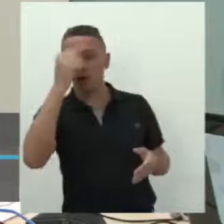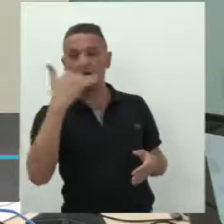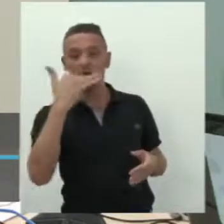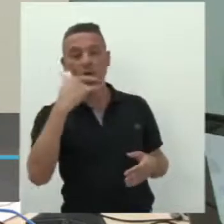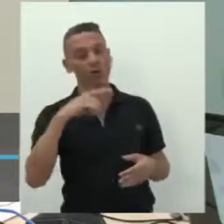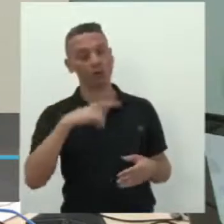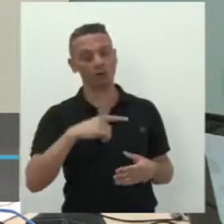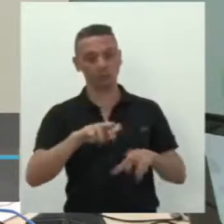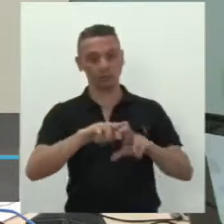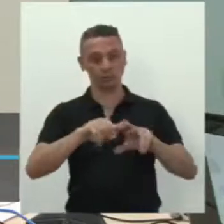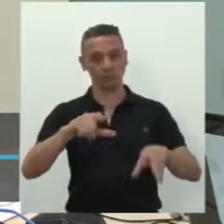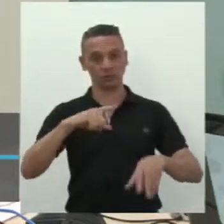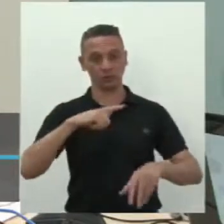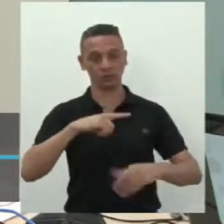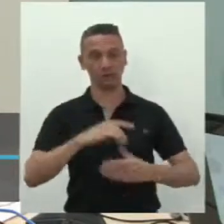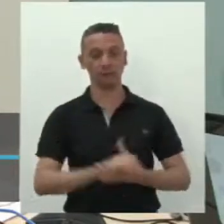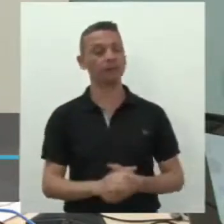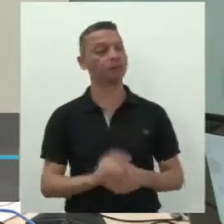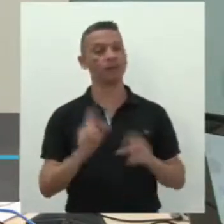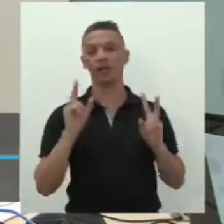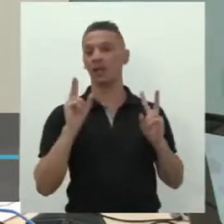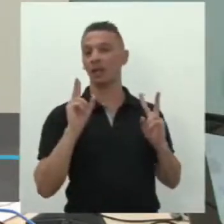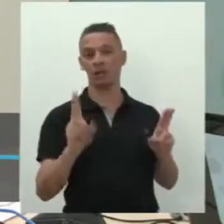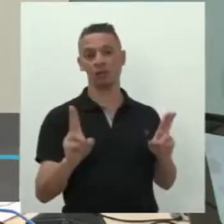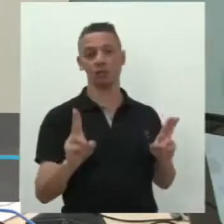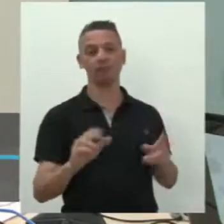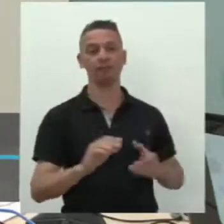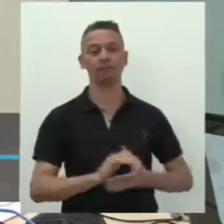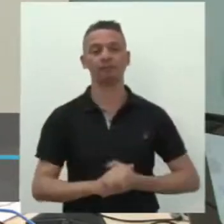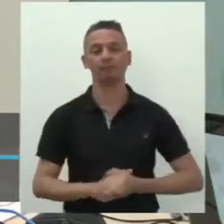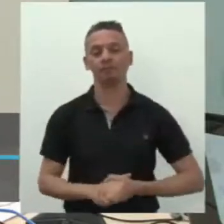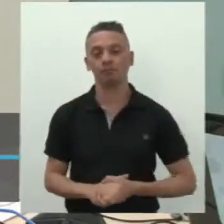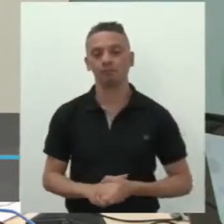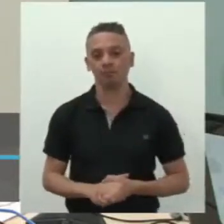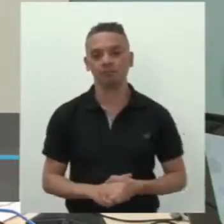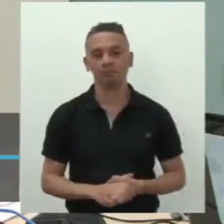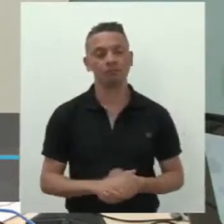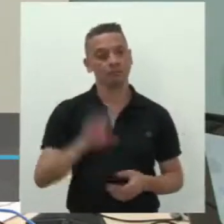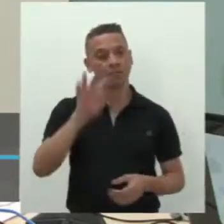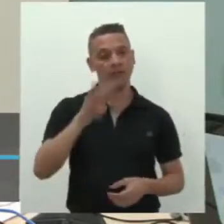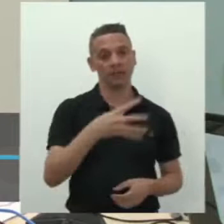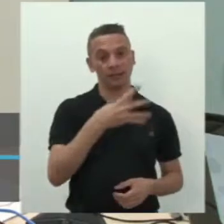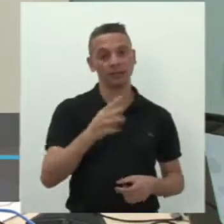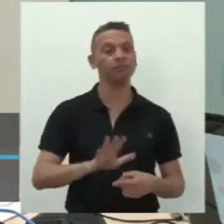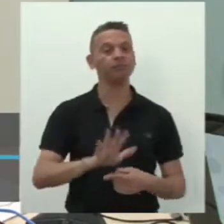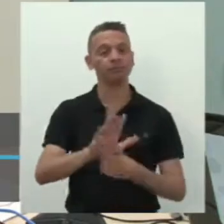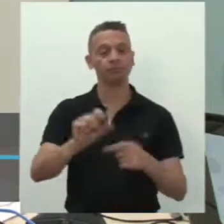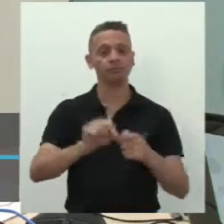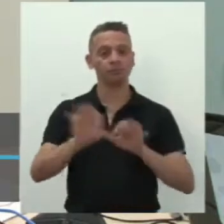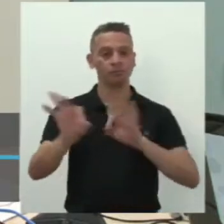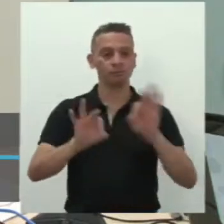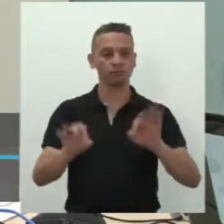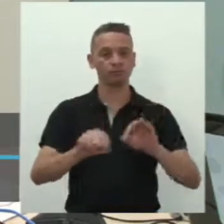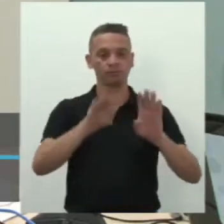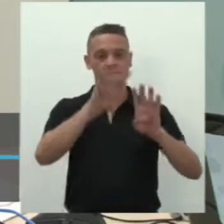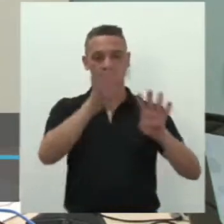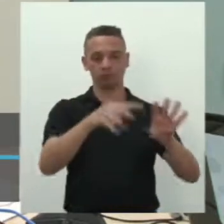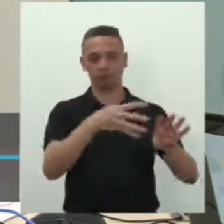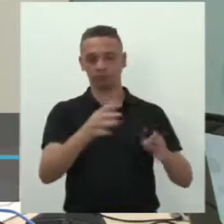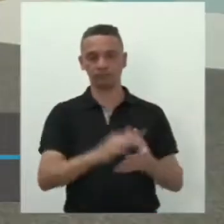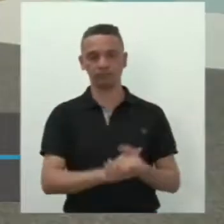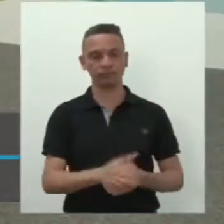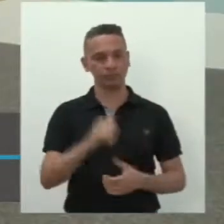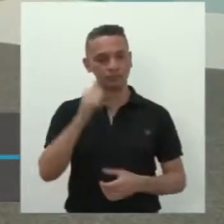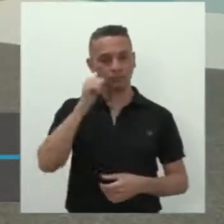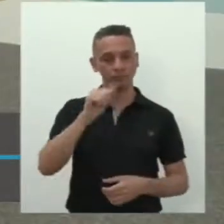ele vai fazer a mesma coisa. Então, a lógica é exatamente essa, tá? O Excel também faz isso com seus dados, tá bom? Fernando, a